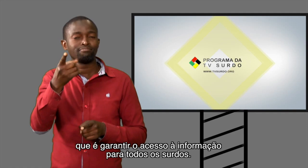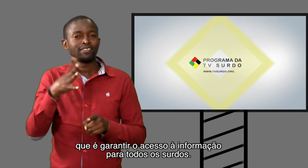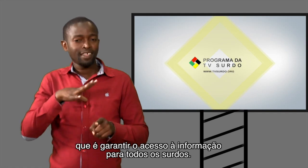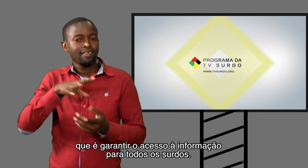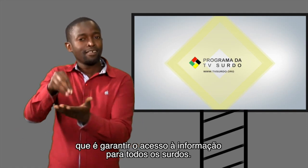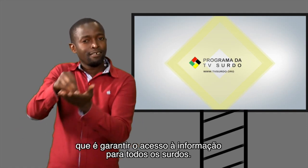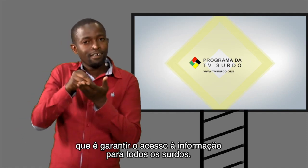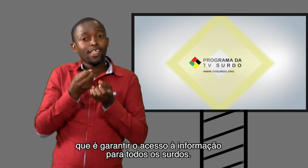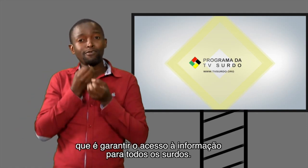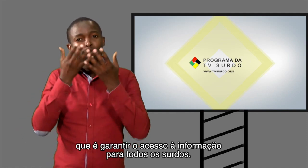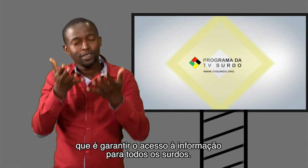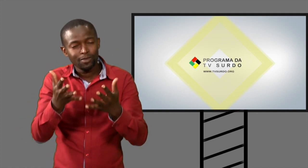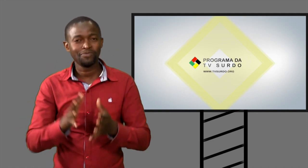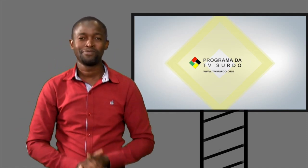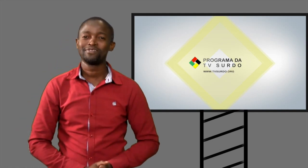todos os surdos.